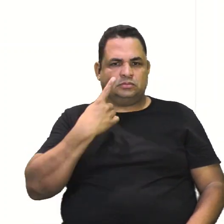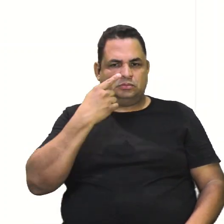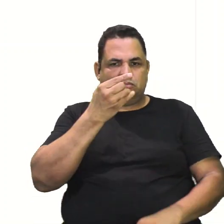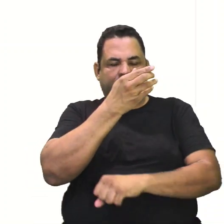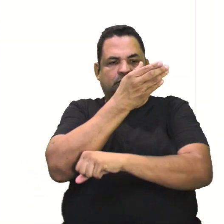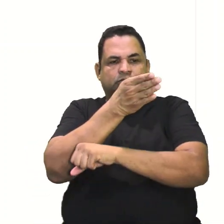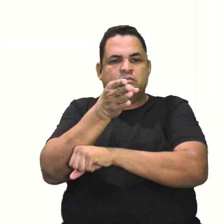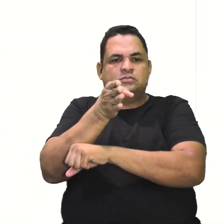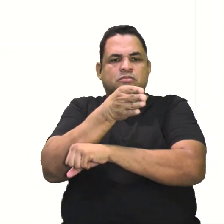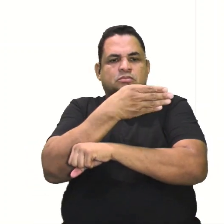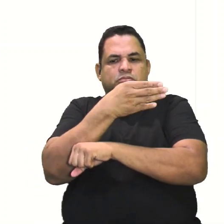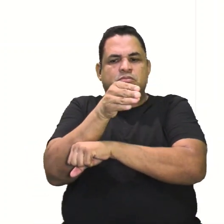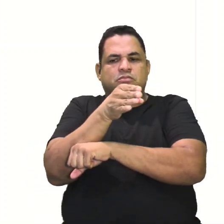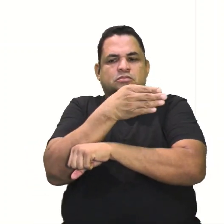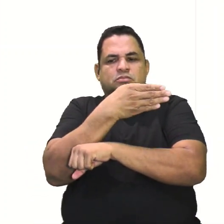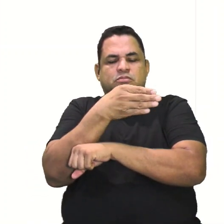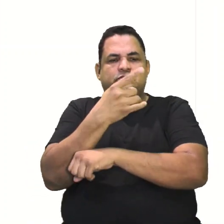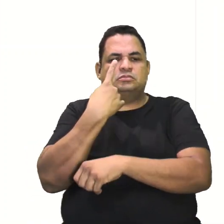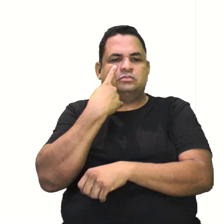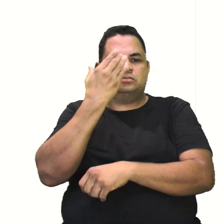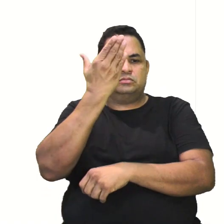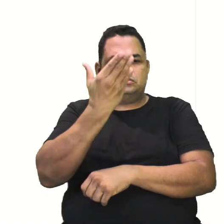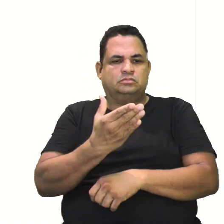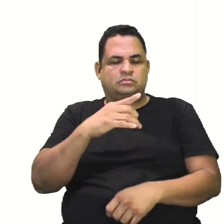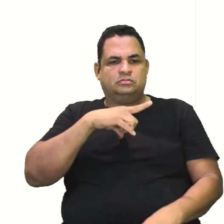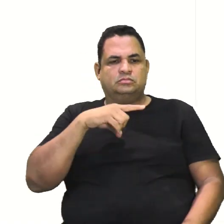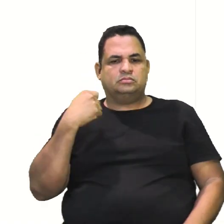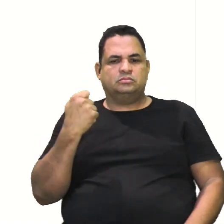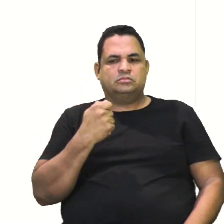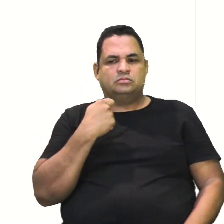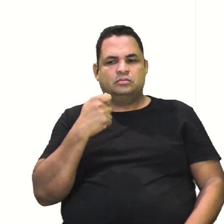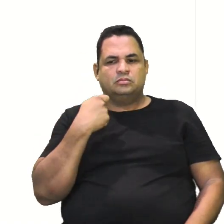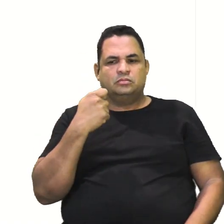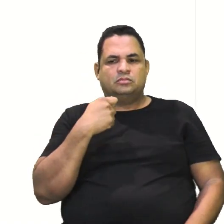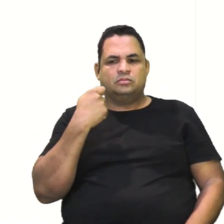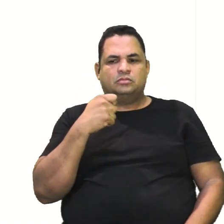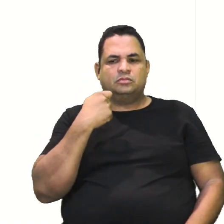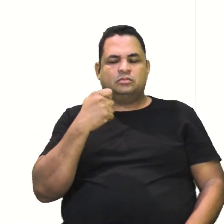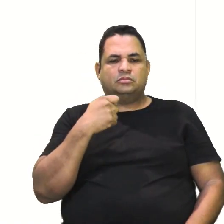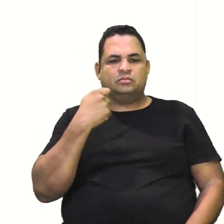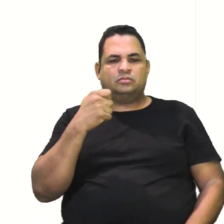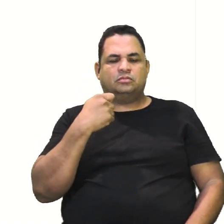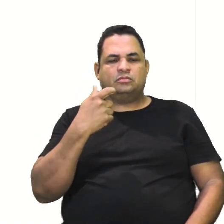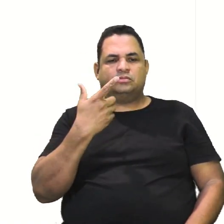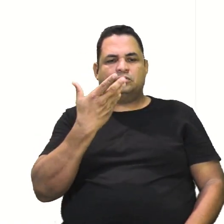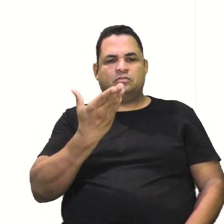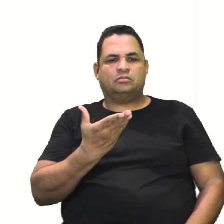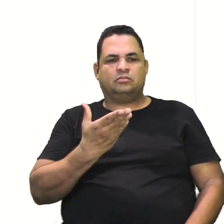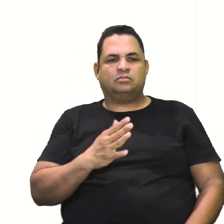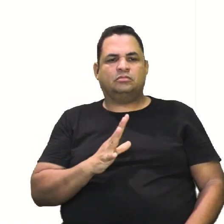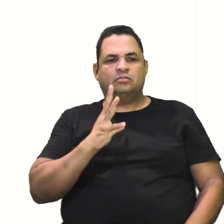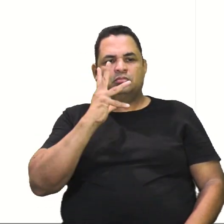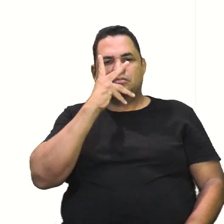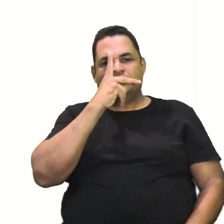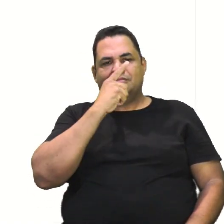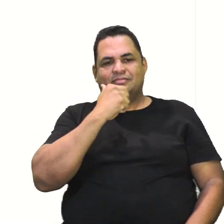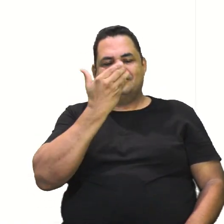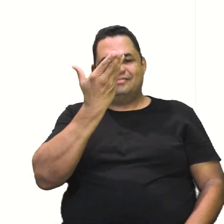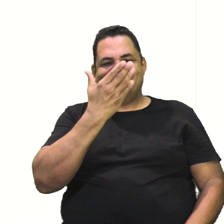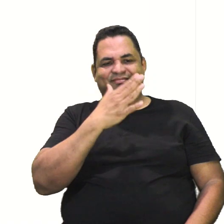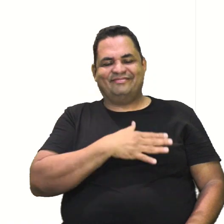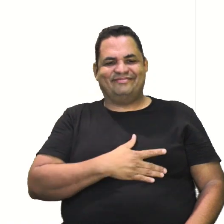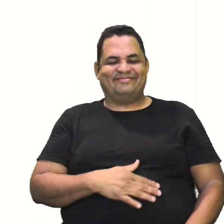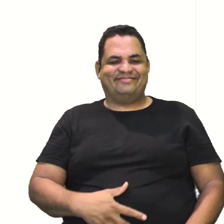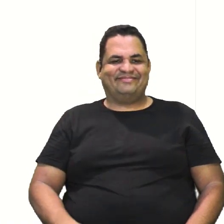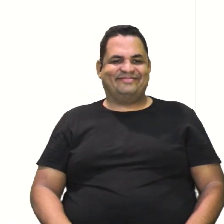as bandeiras abaixo, continuamos falando de bandeira, né? Temos a bandeira do Rio Grande do Sul. Não. Amor, I love you.